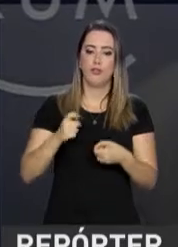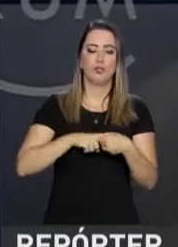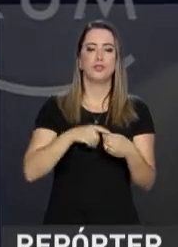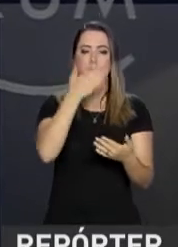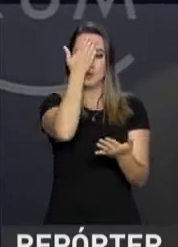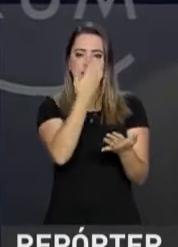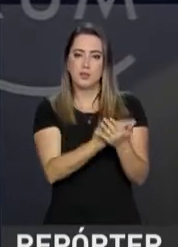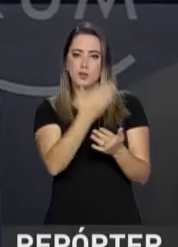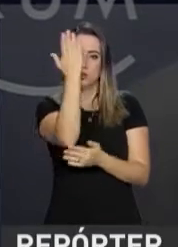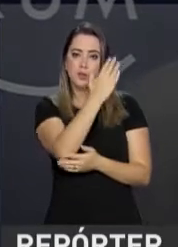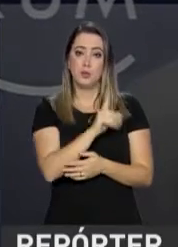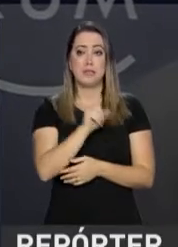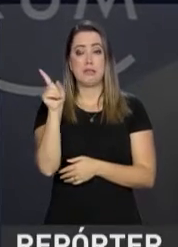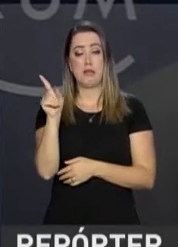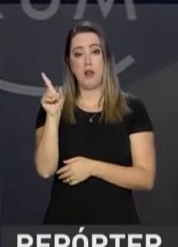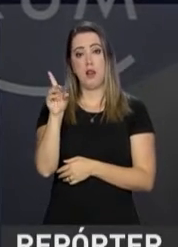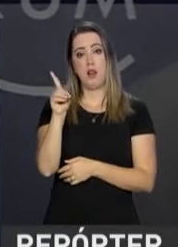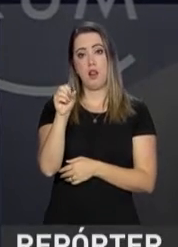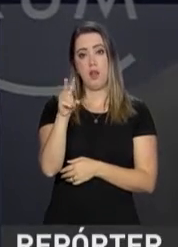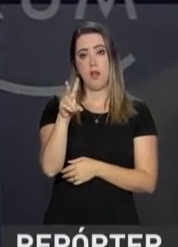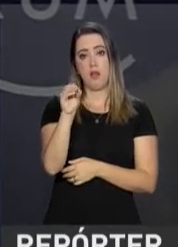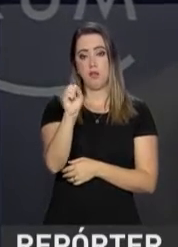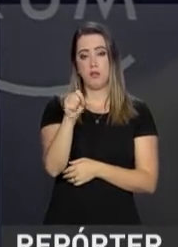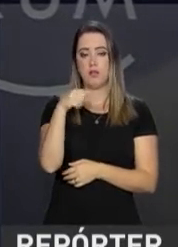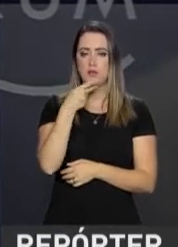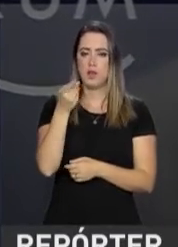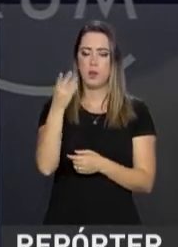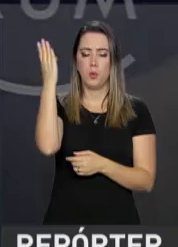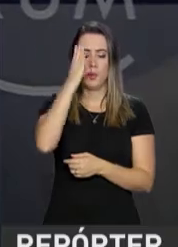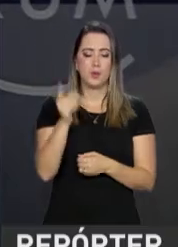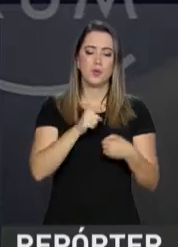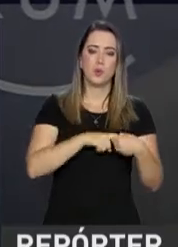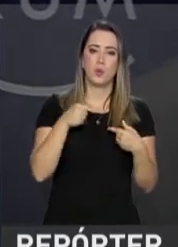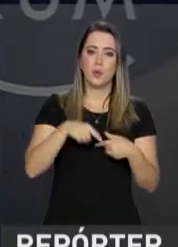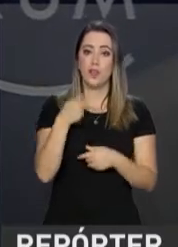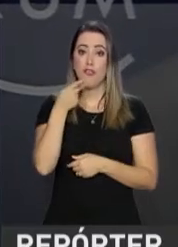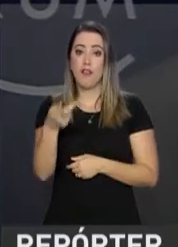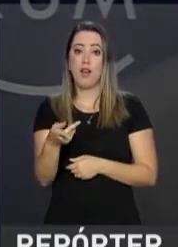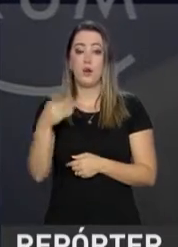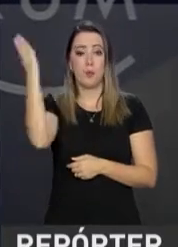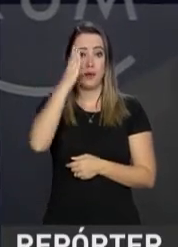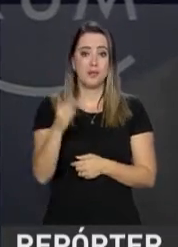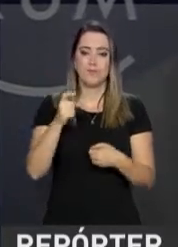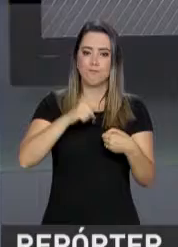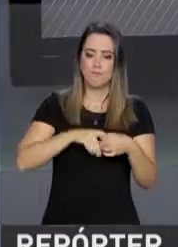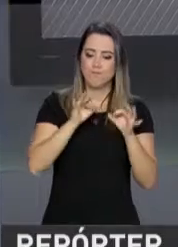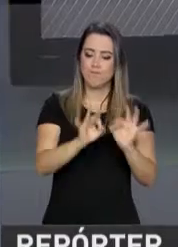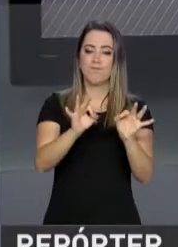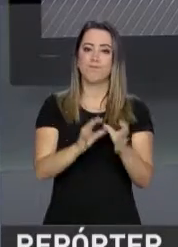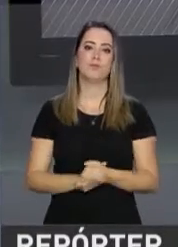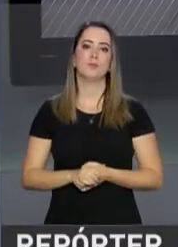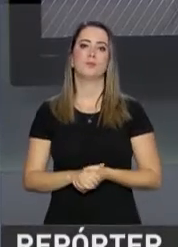brasil lá ainda vosso eu disse o brasil voltou e aqui eu digo brasil voltou para ficar